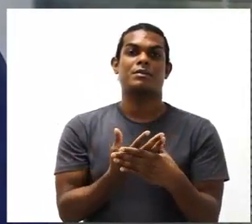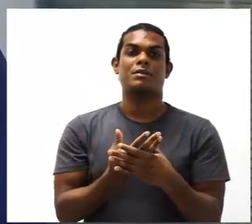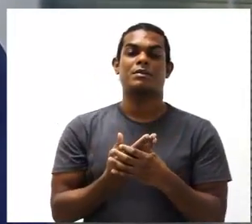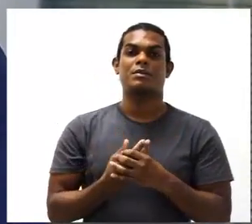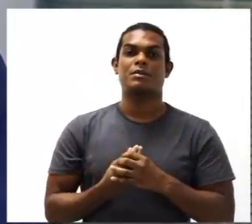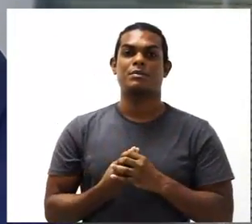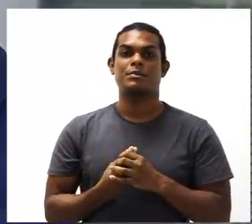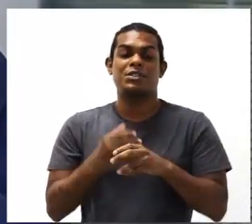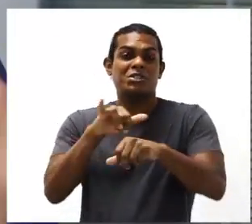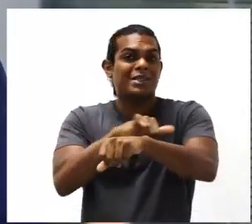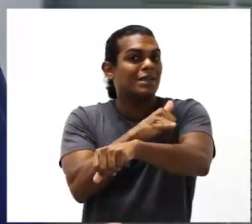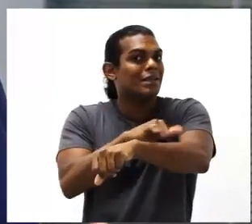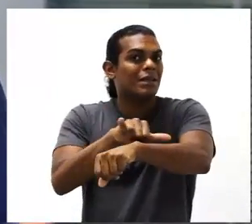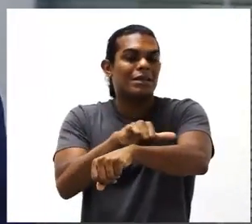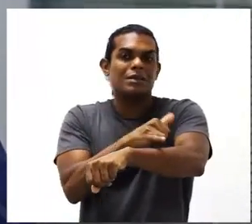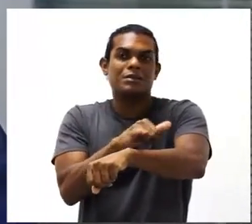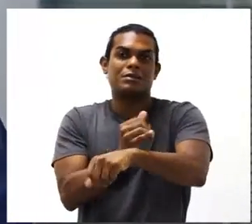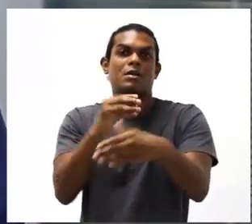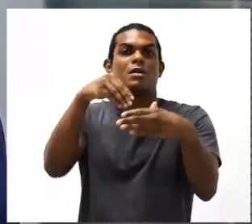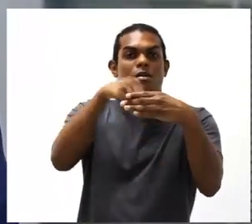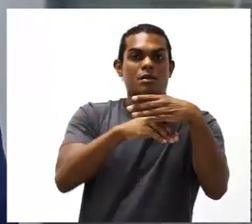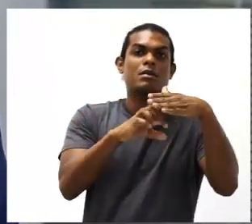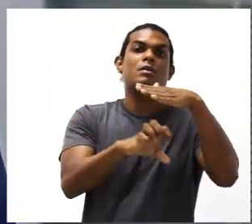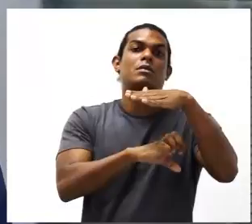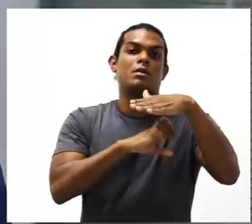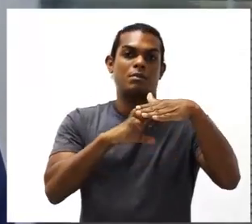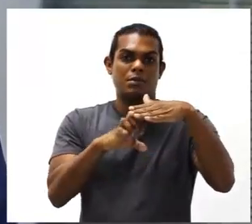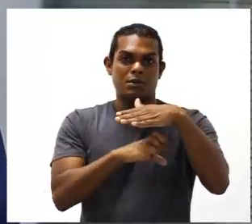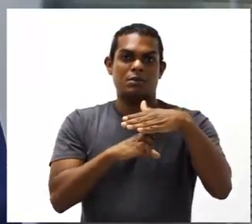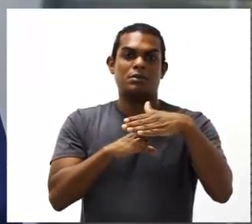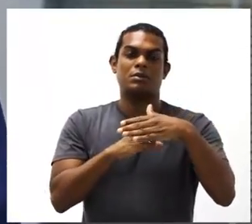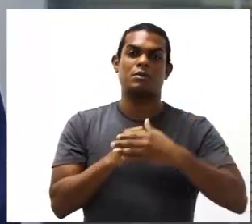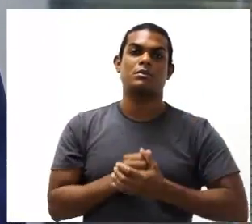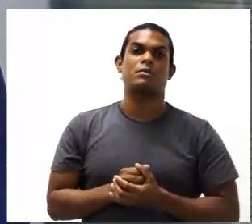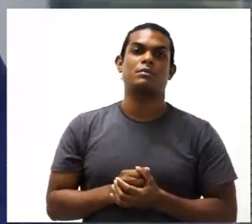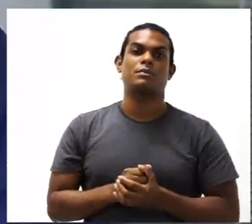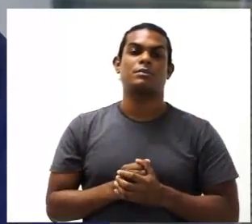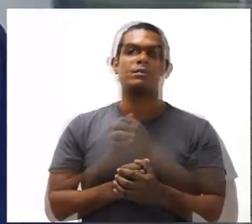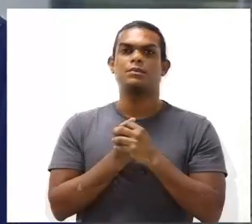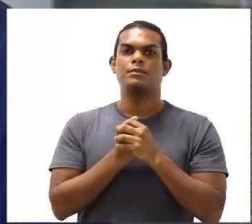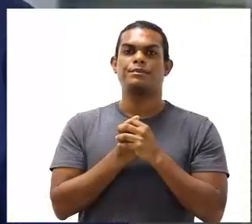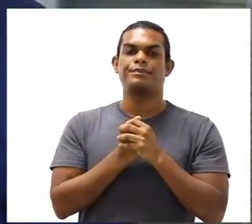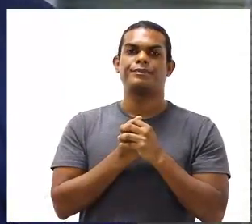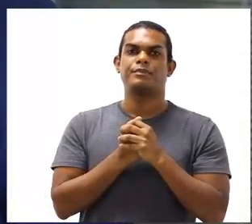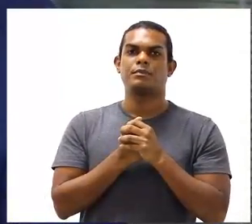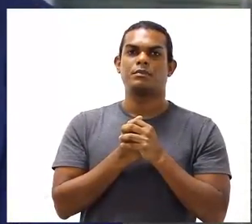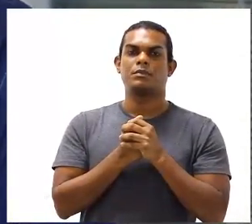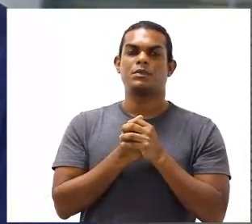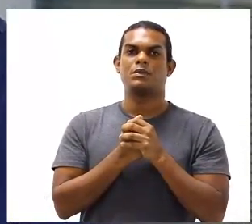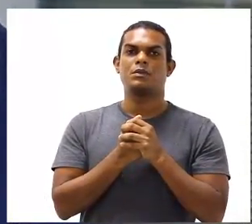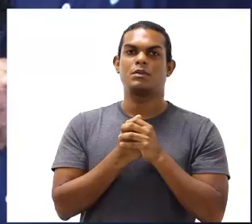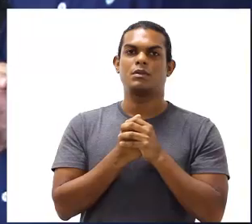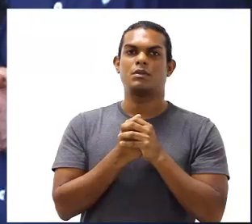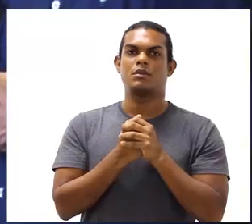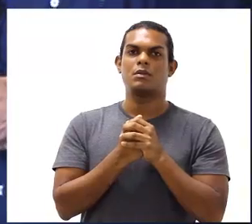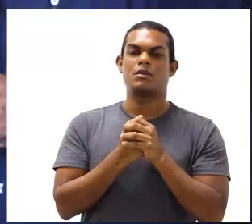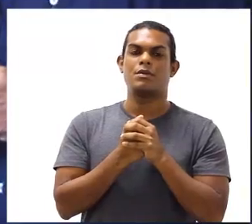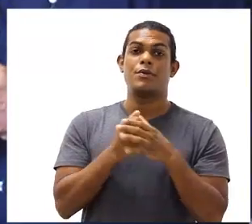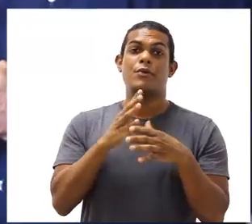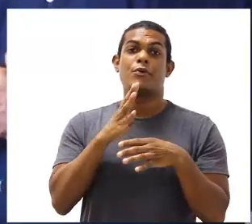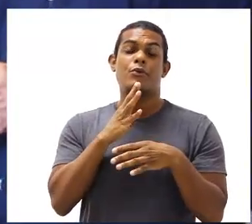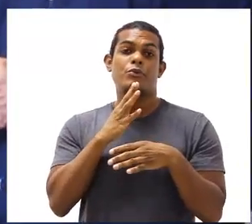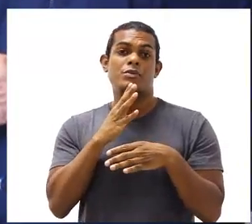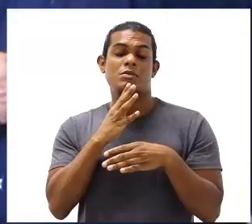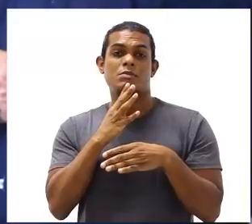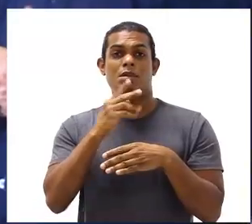importante outros fatores que não sejam apenas tecnológicos. O fator humano, nesse sentido de conhecimento, gerar conhecimento, trocar